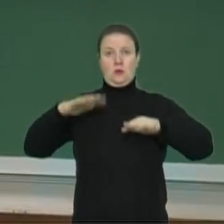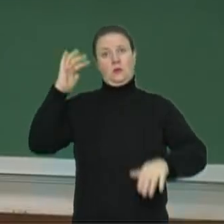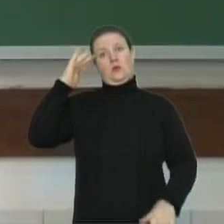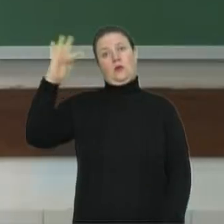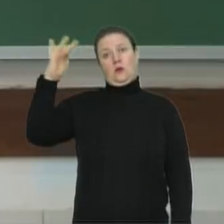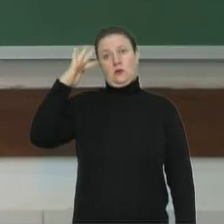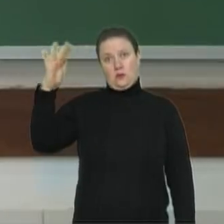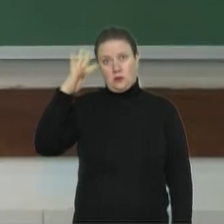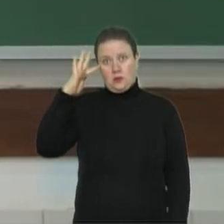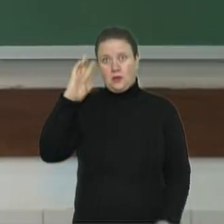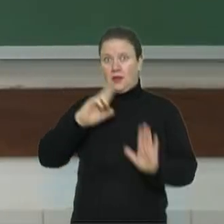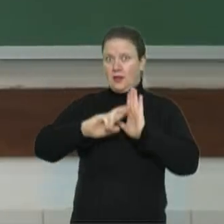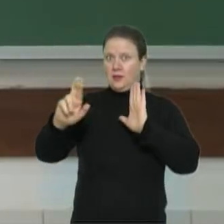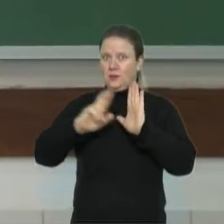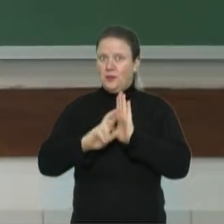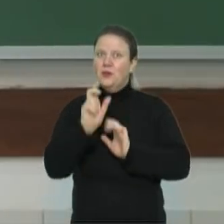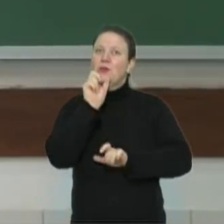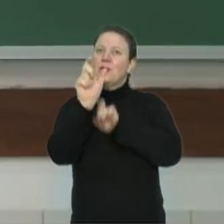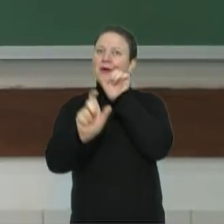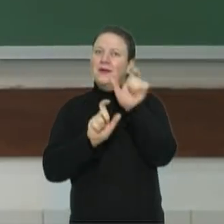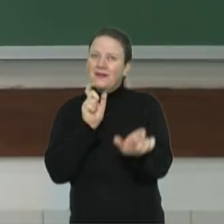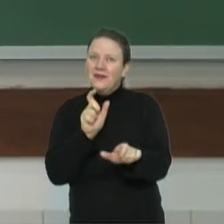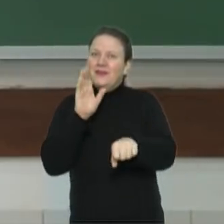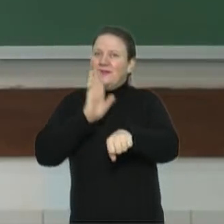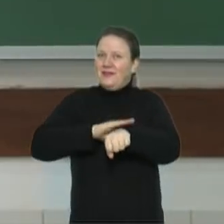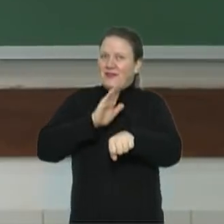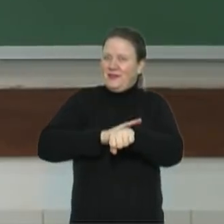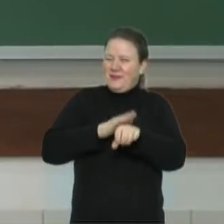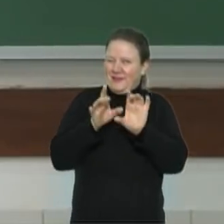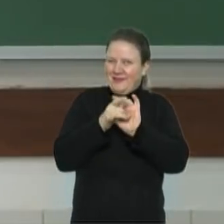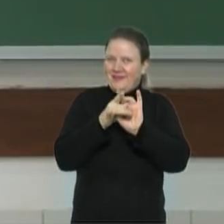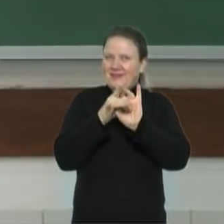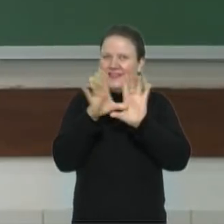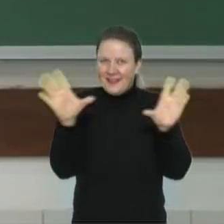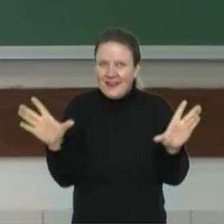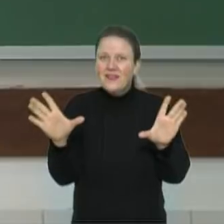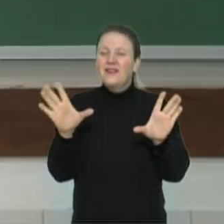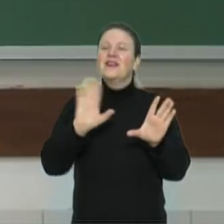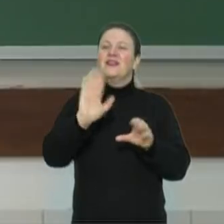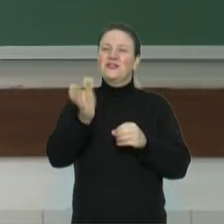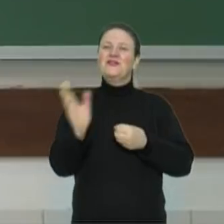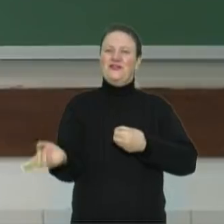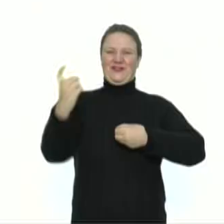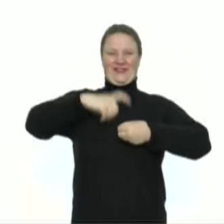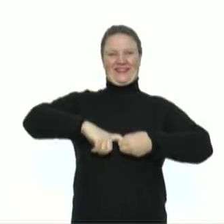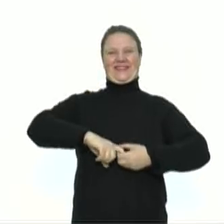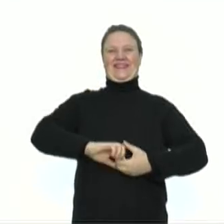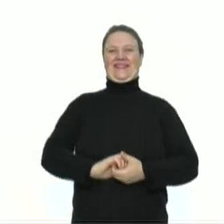filosófico? Responda com suas palavras, vou dar um tempinho para você colocar a sua resposta e na sequência a gente volta.